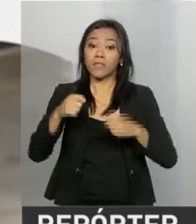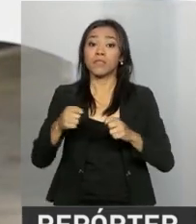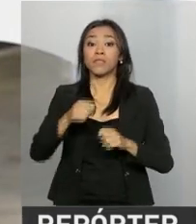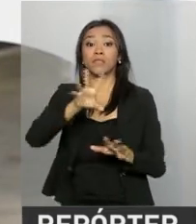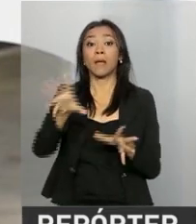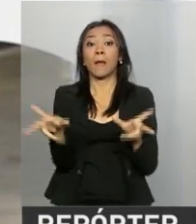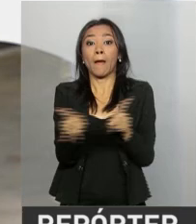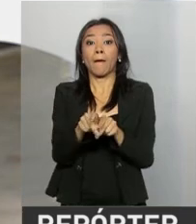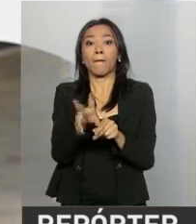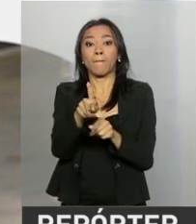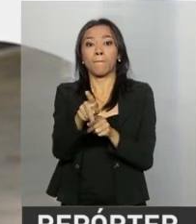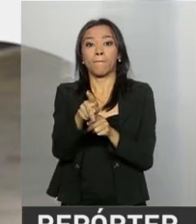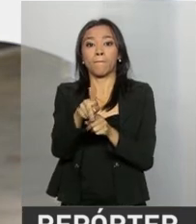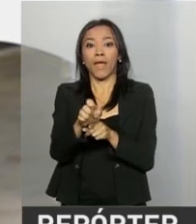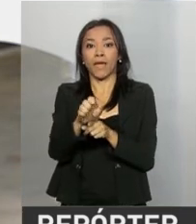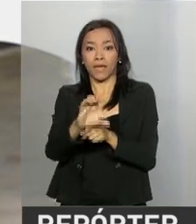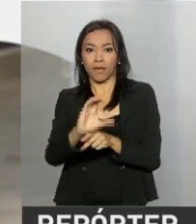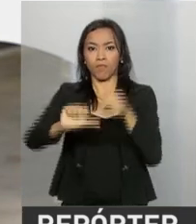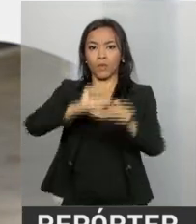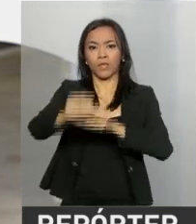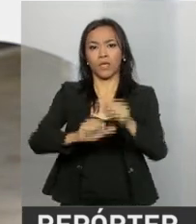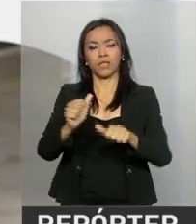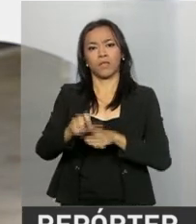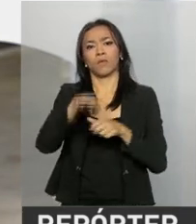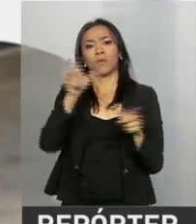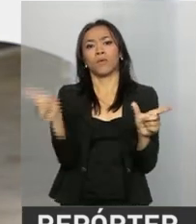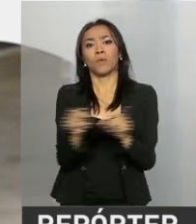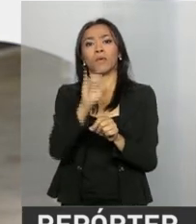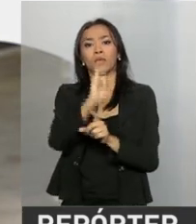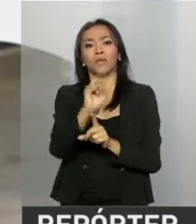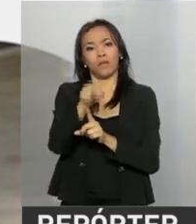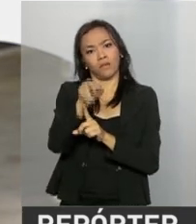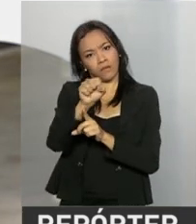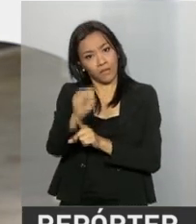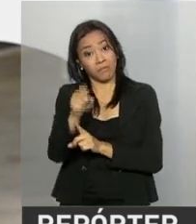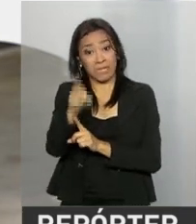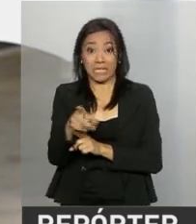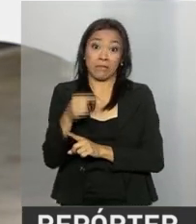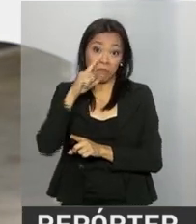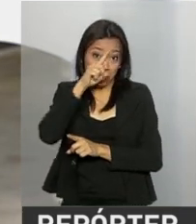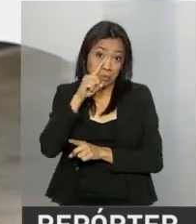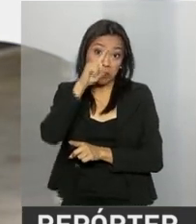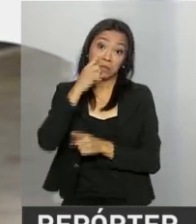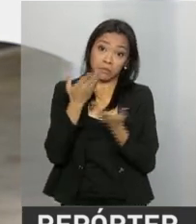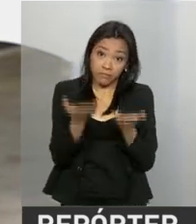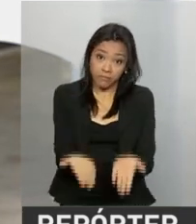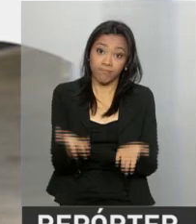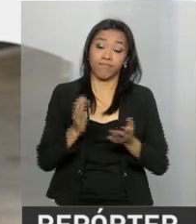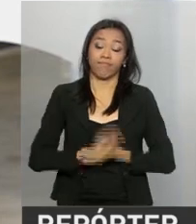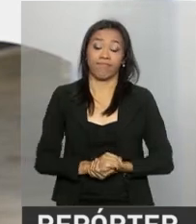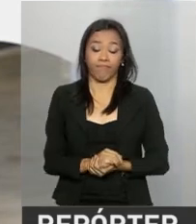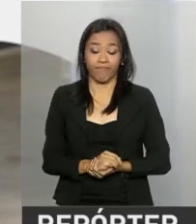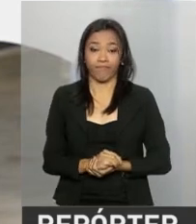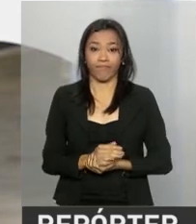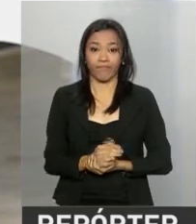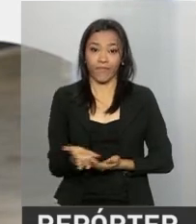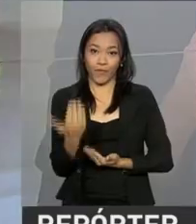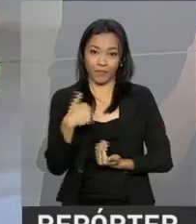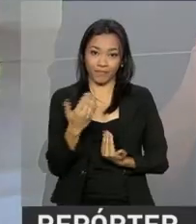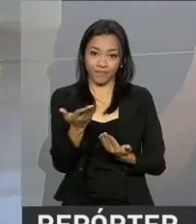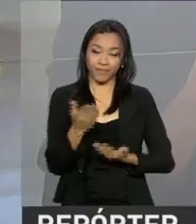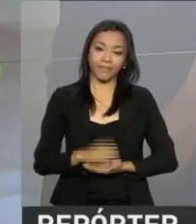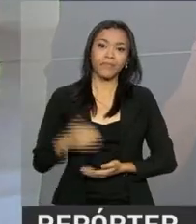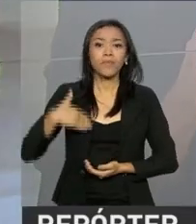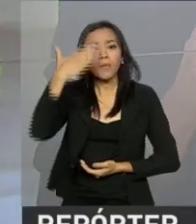reforma da previdência e que sem a aprovação dessas duas pecs o ajuste fiscal pode ficar comprometido josé luiz